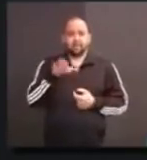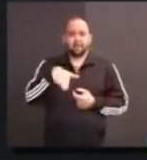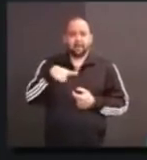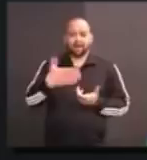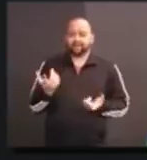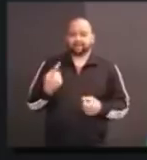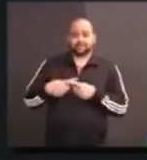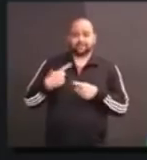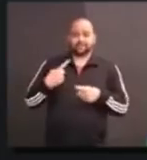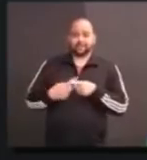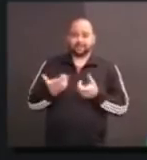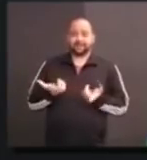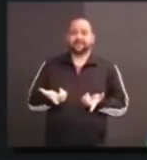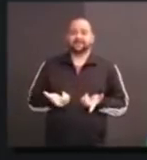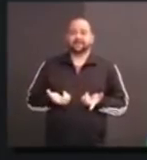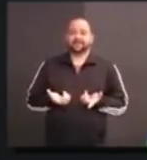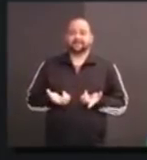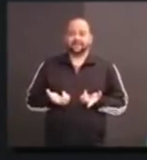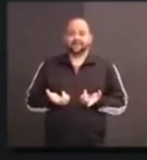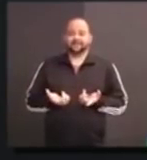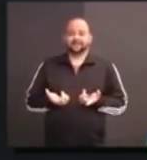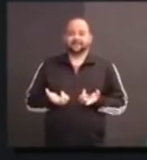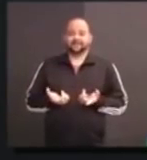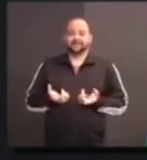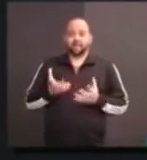porque livra você do umbral.